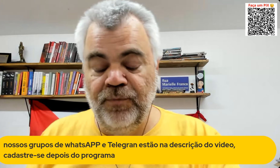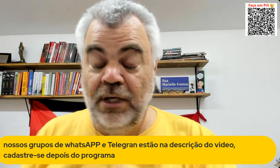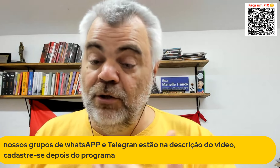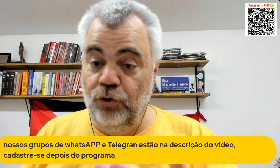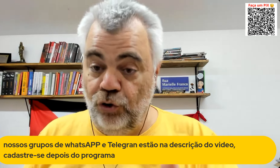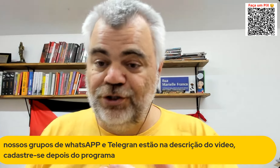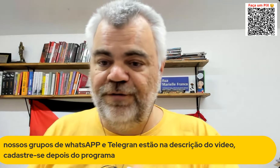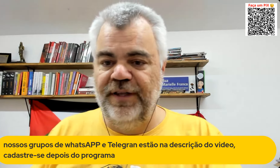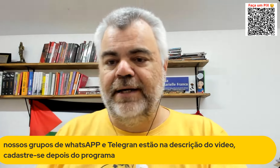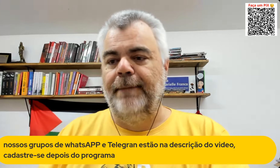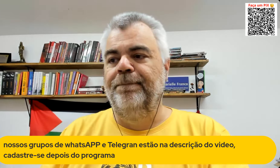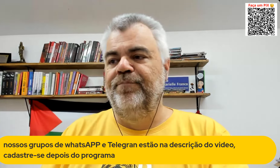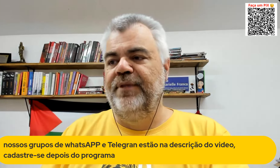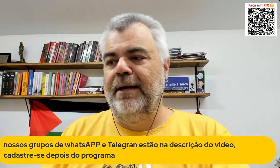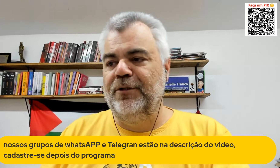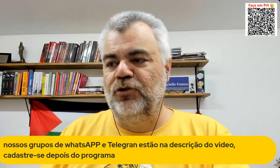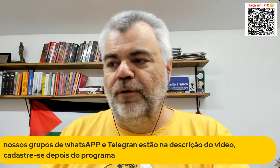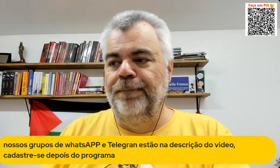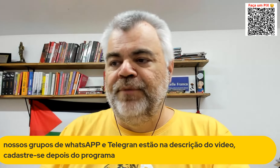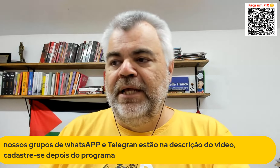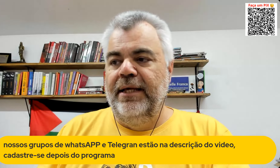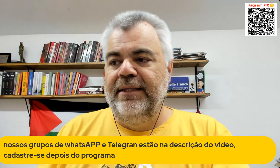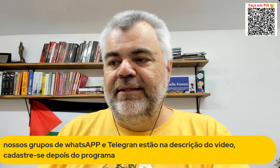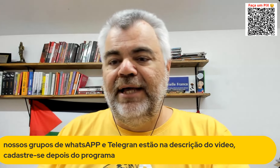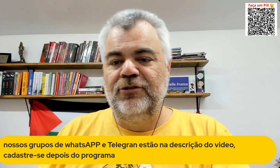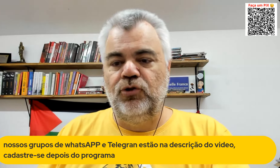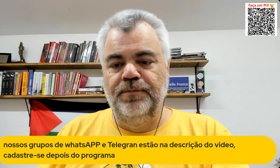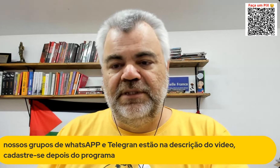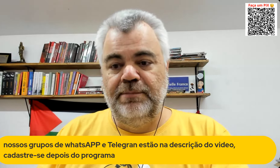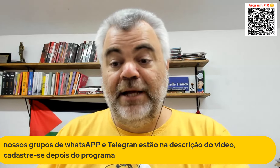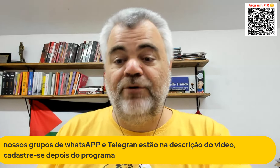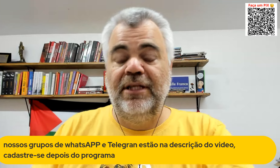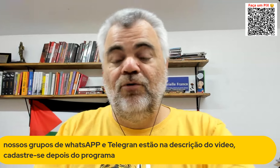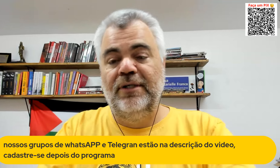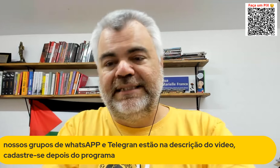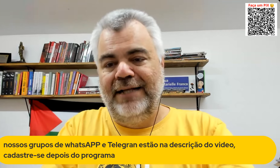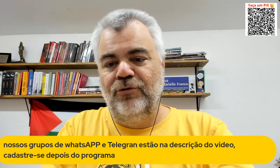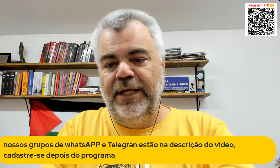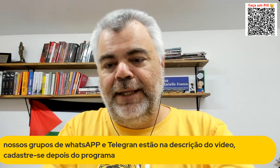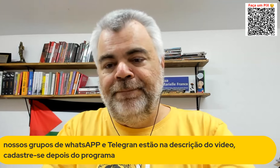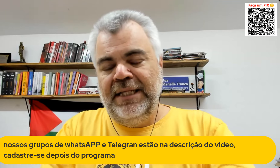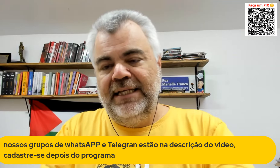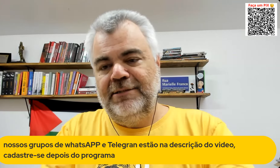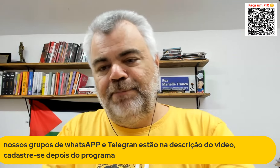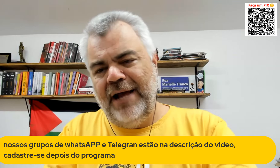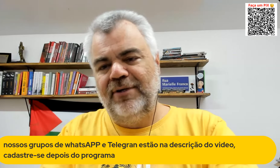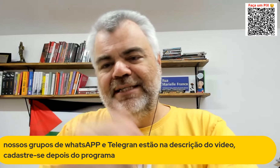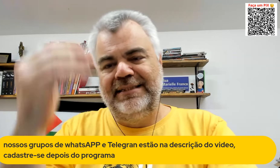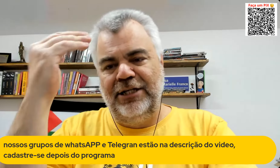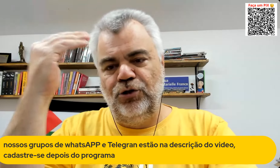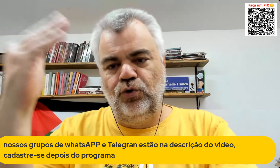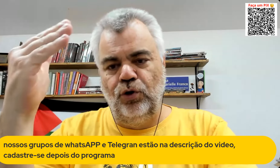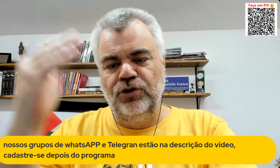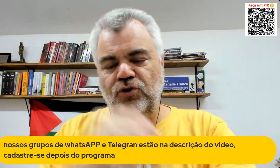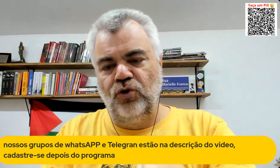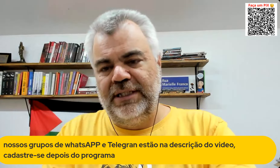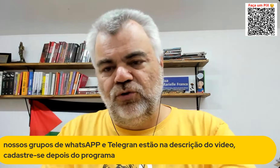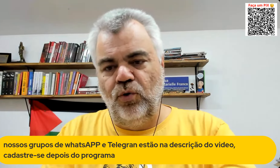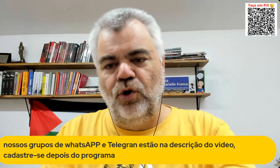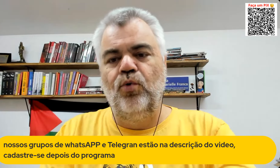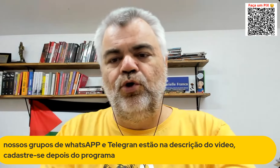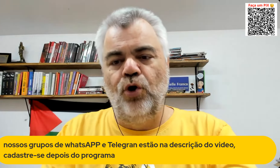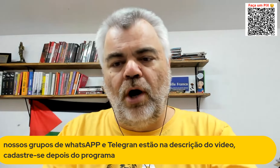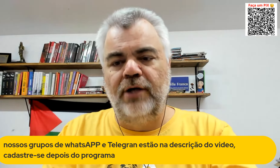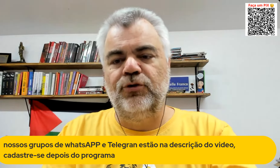não notifica, né, pessoal? Então é isso. Espero que tenham gostado aí. Espero que estejam todos e